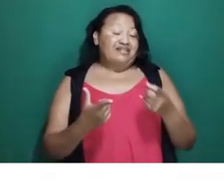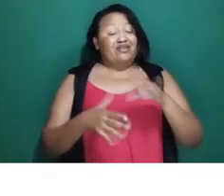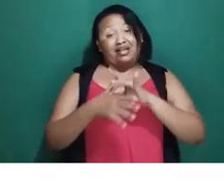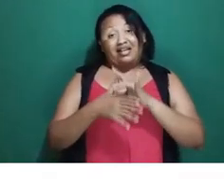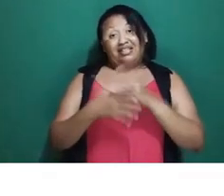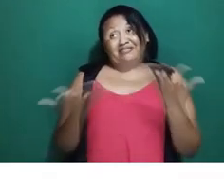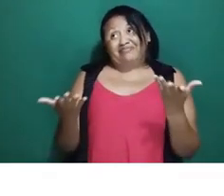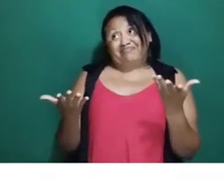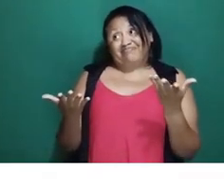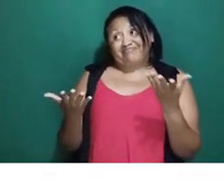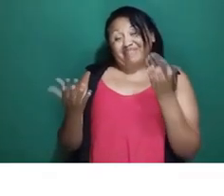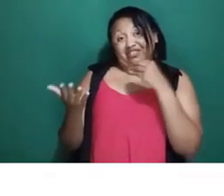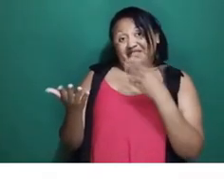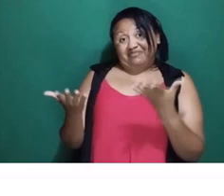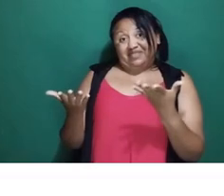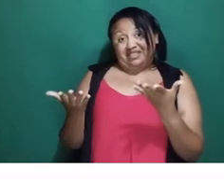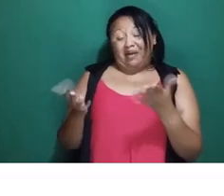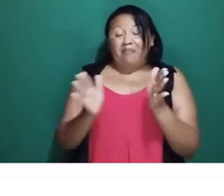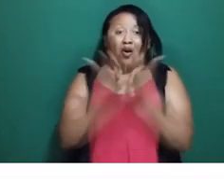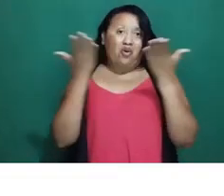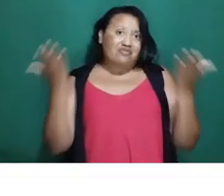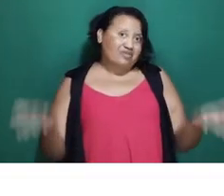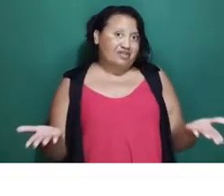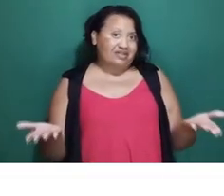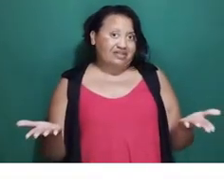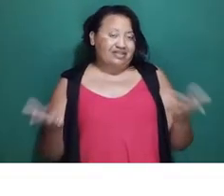com seguidor o sanduíche custa 37,90